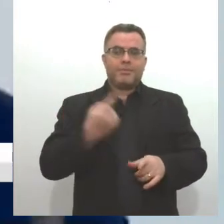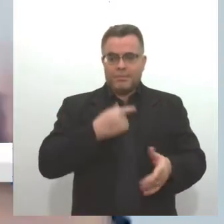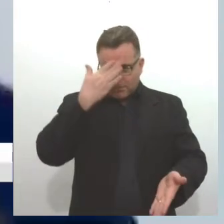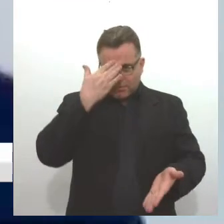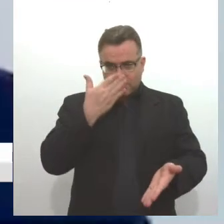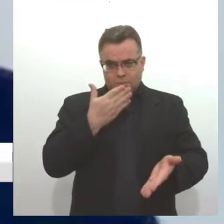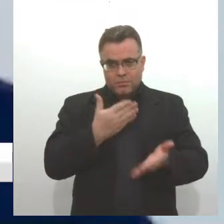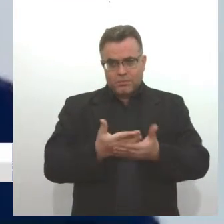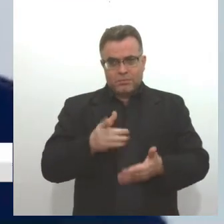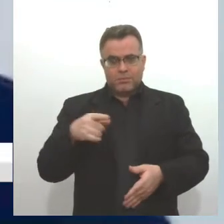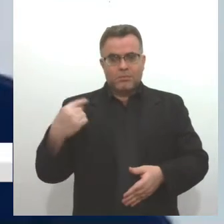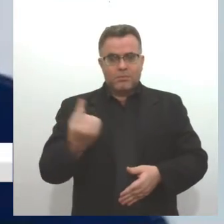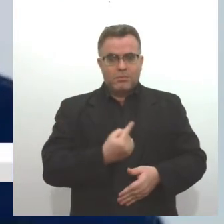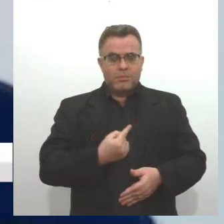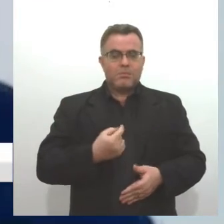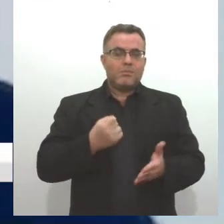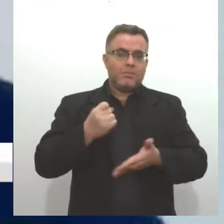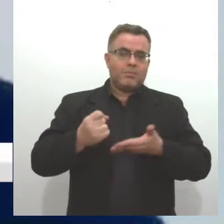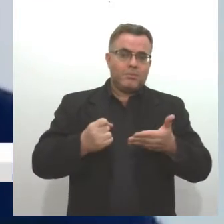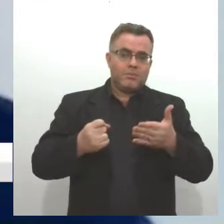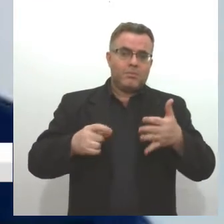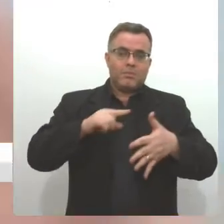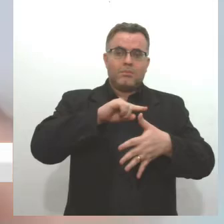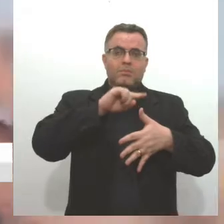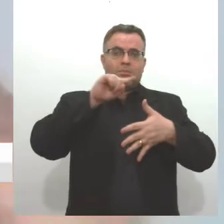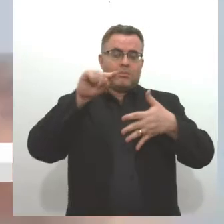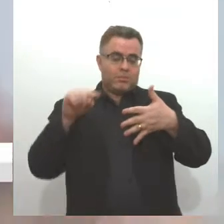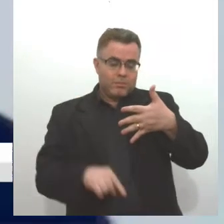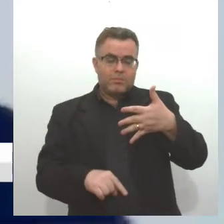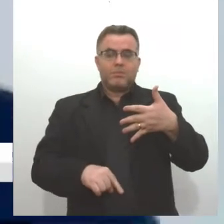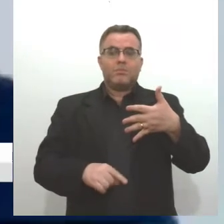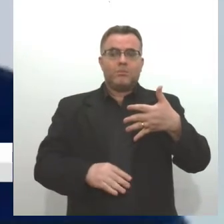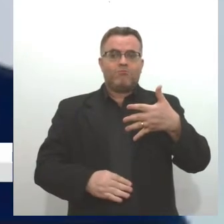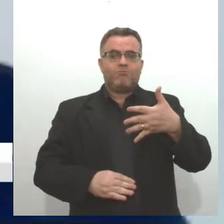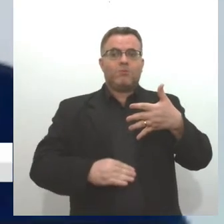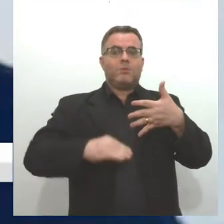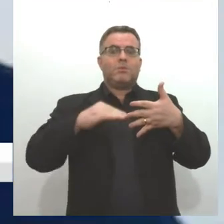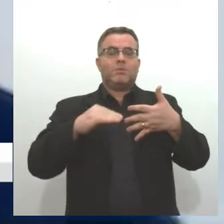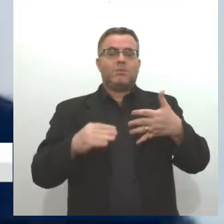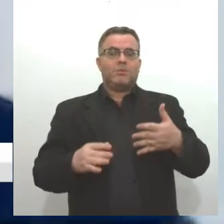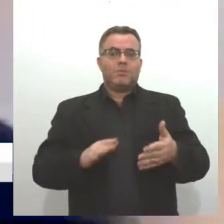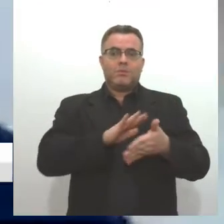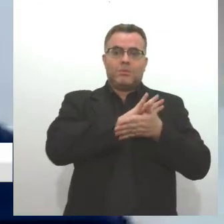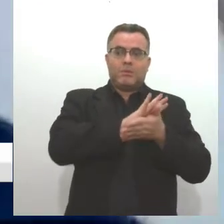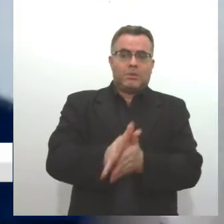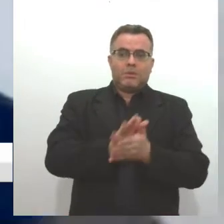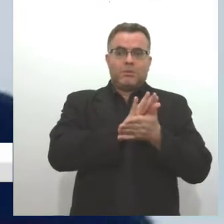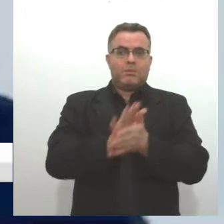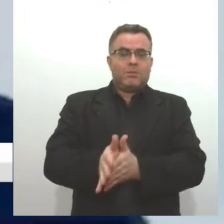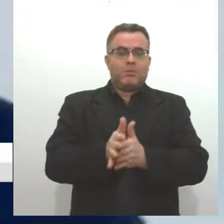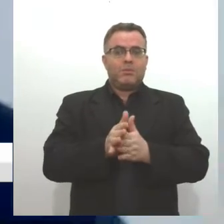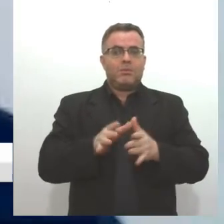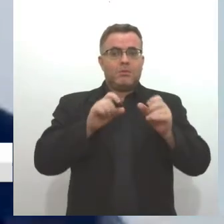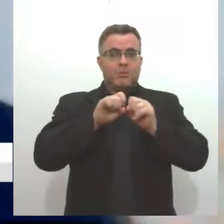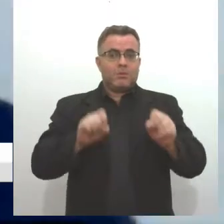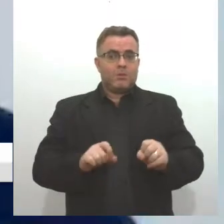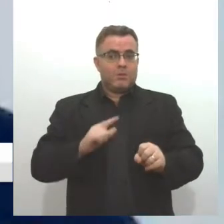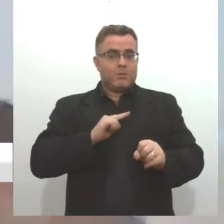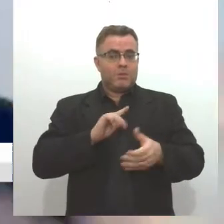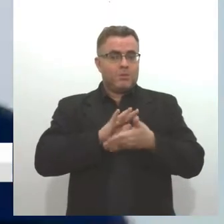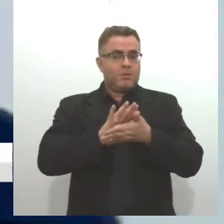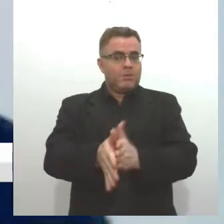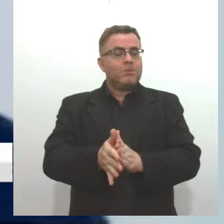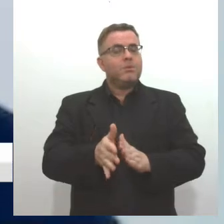que estamos na base dessa pirâmide, né, que estamos ali sendo pisoteadas por esse sistema, se a gente